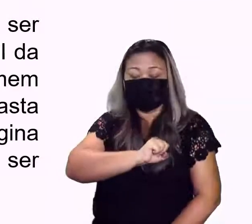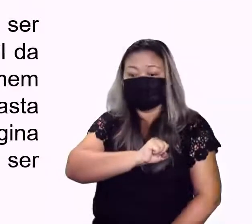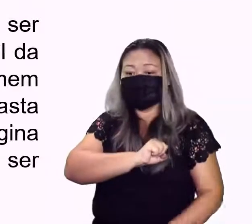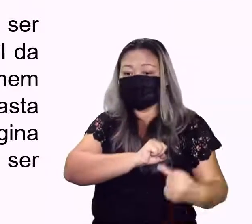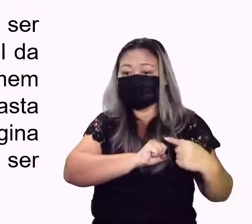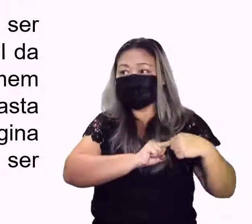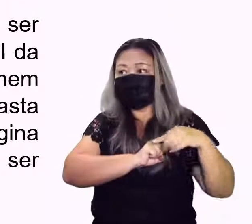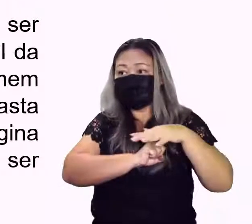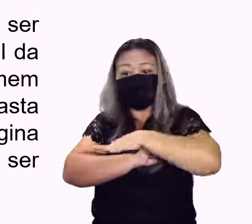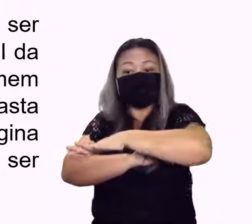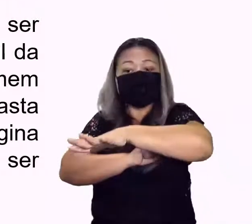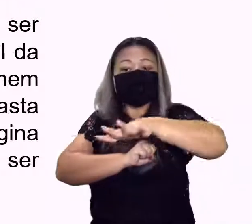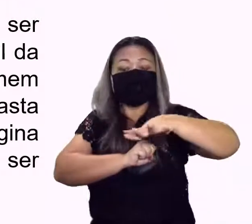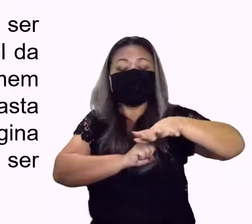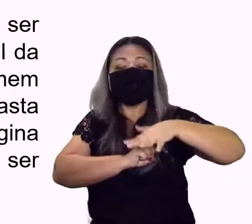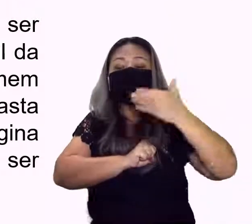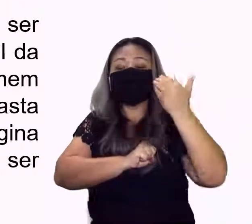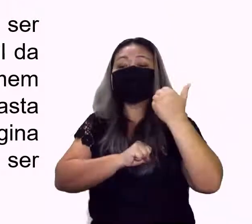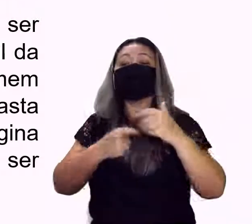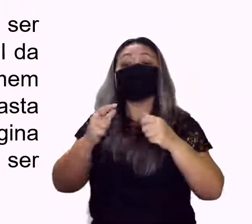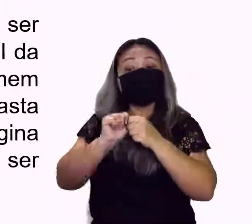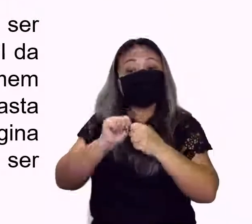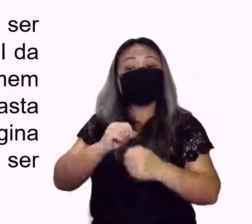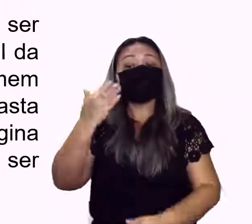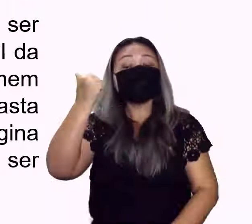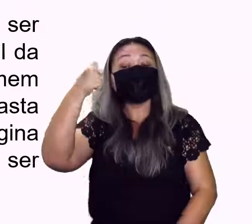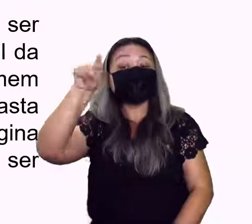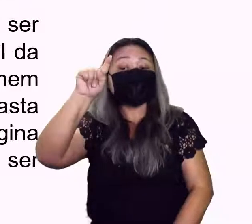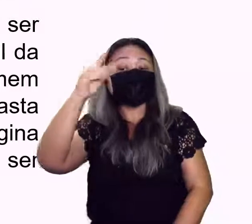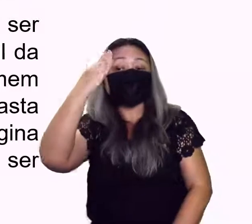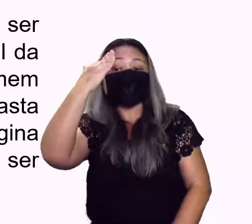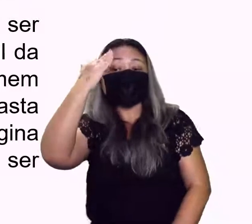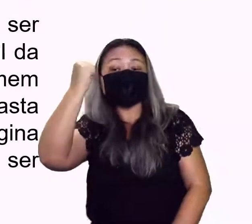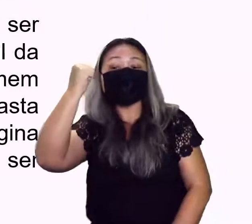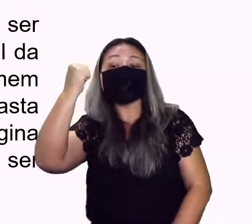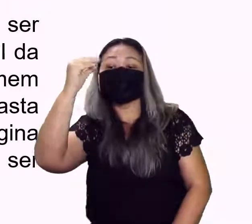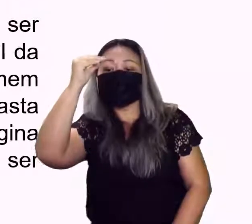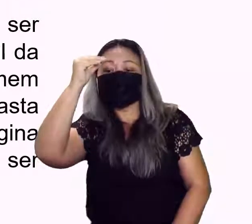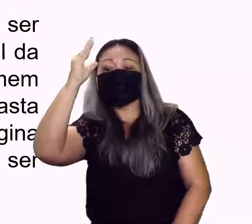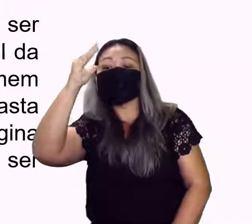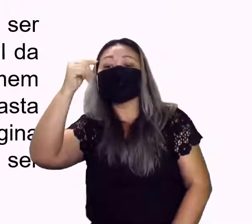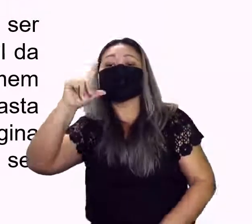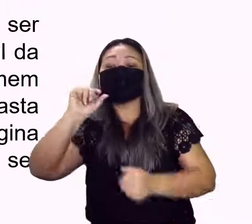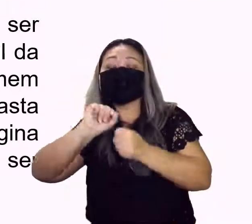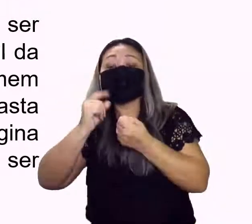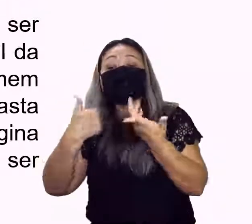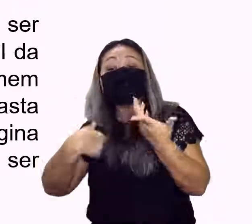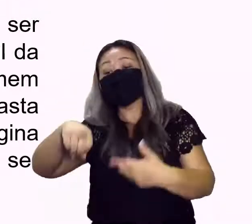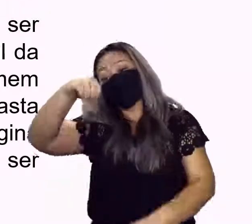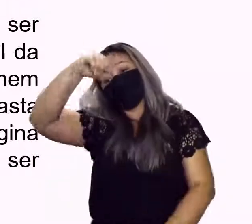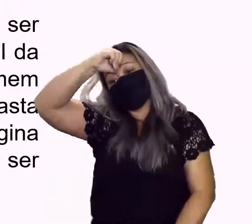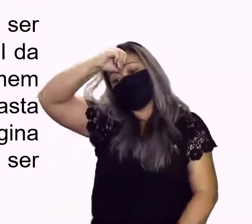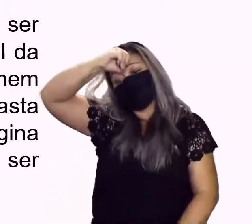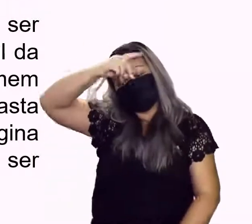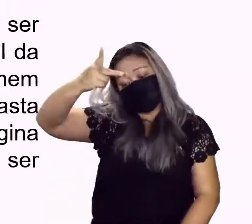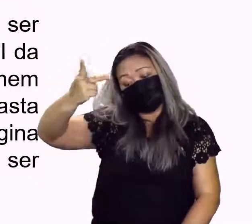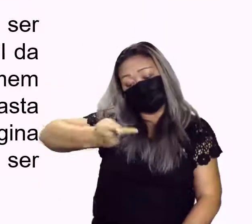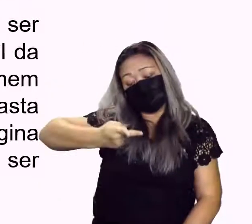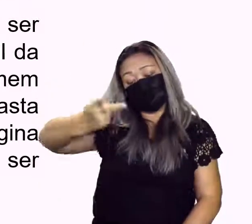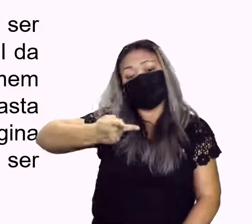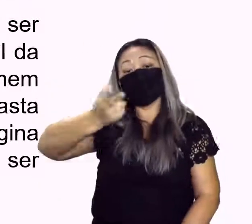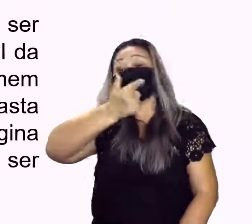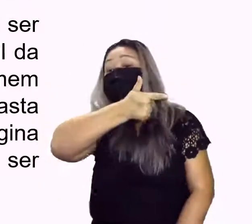né? E também da ignorância, né? Do não saber. Eis com efeito que se dá. Nenhum